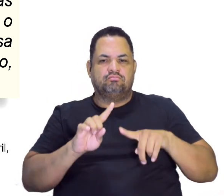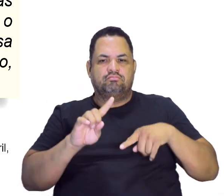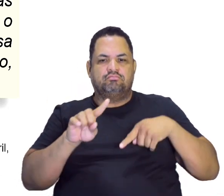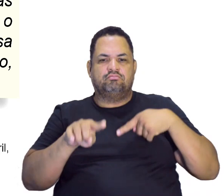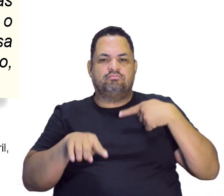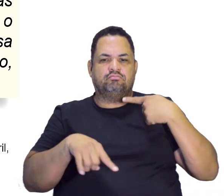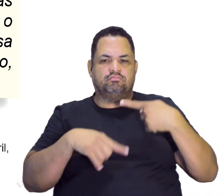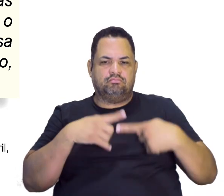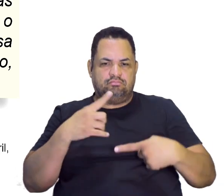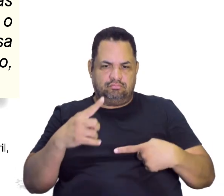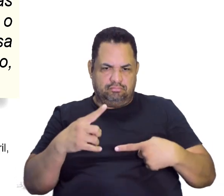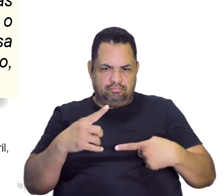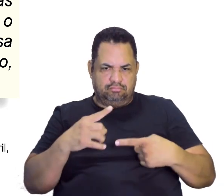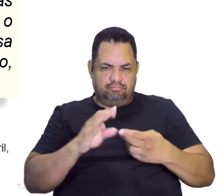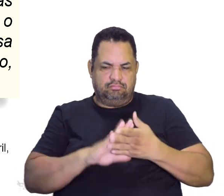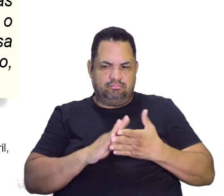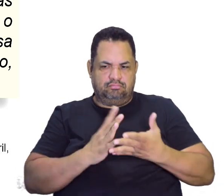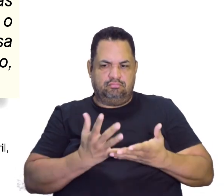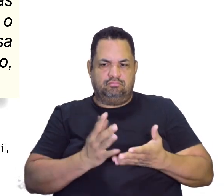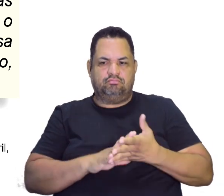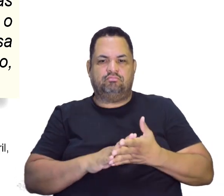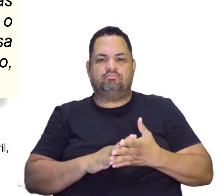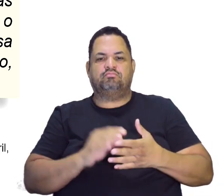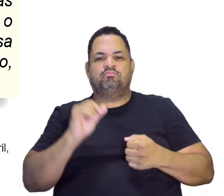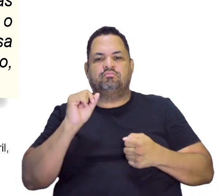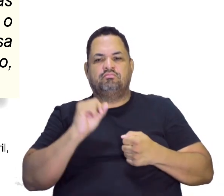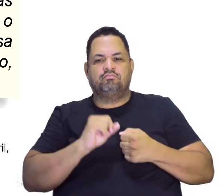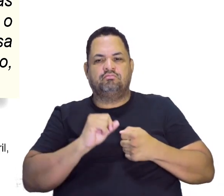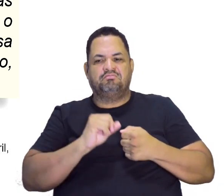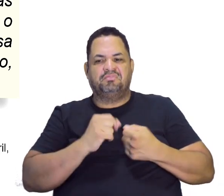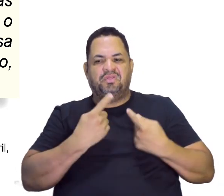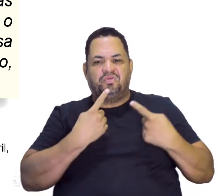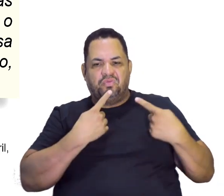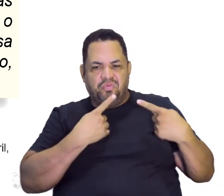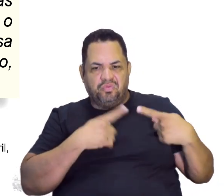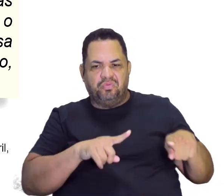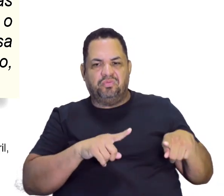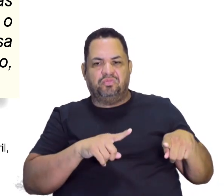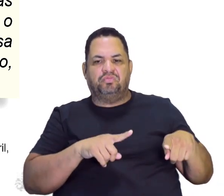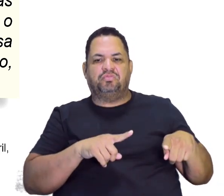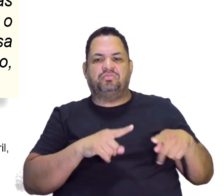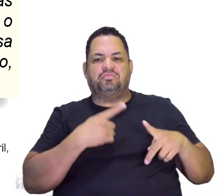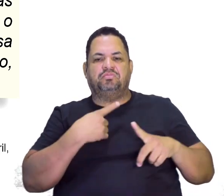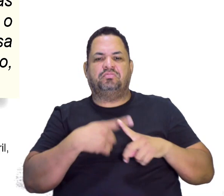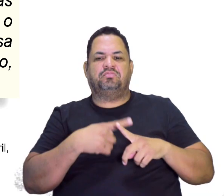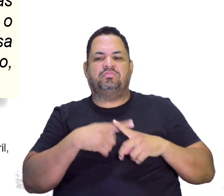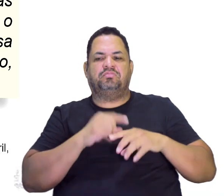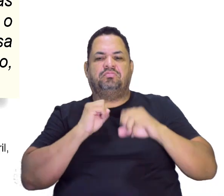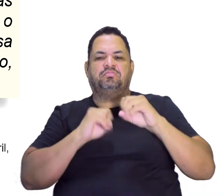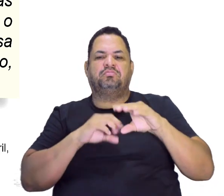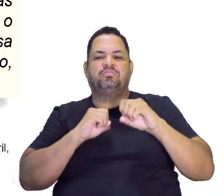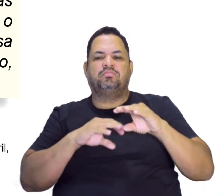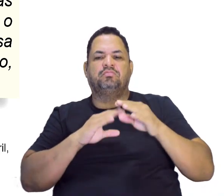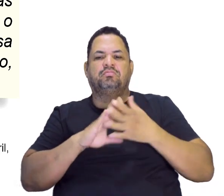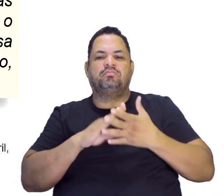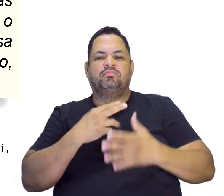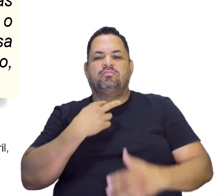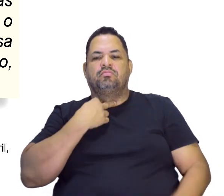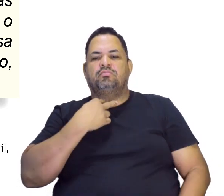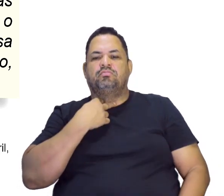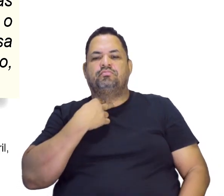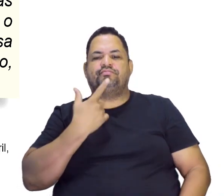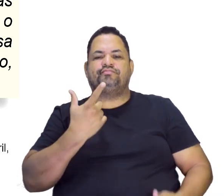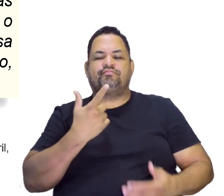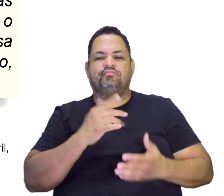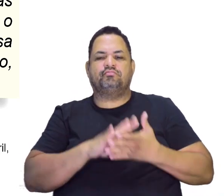aí depois vinguei me da opressão porque ess esses ensinamentos era assim e você não podia de